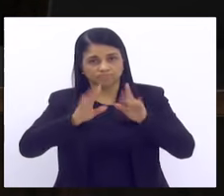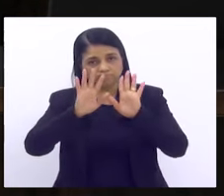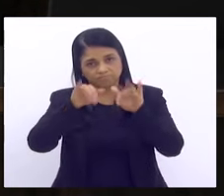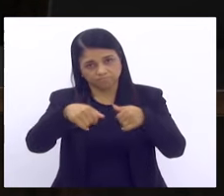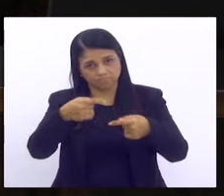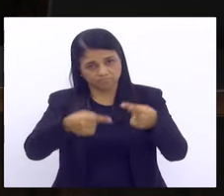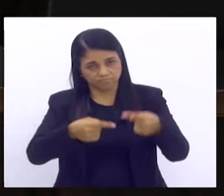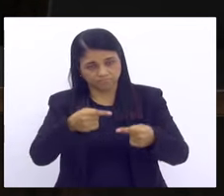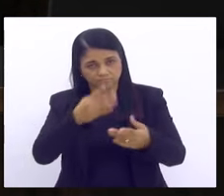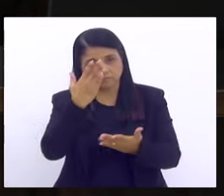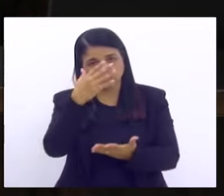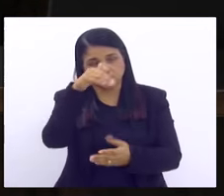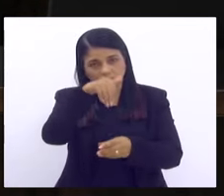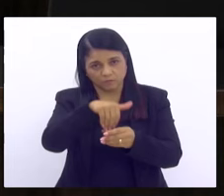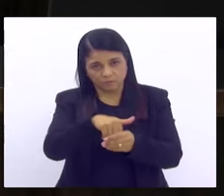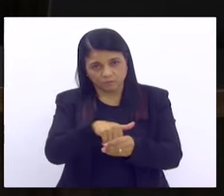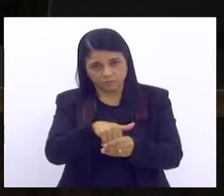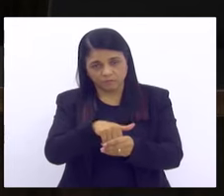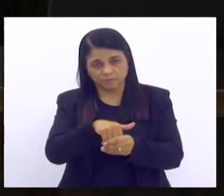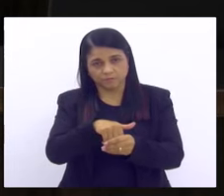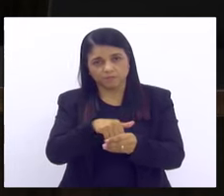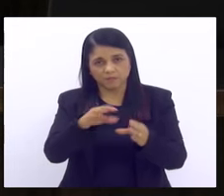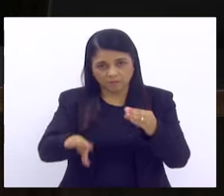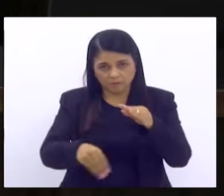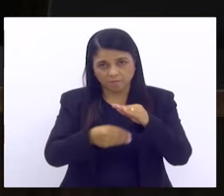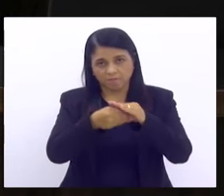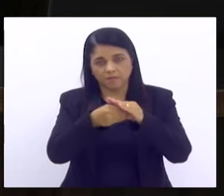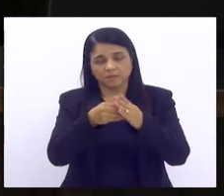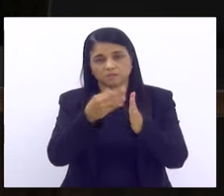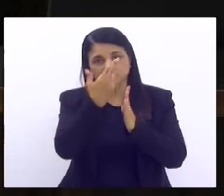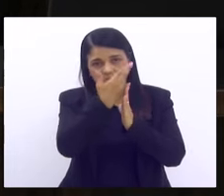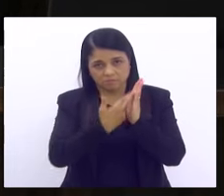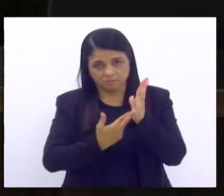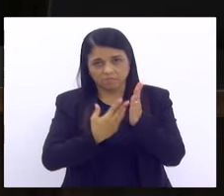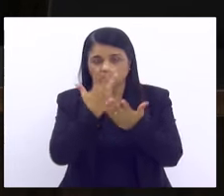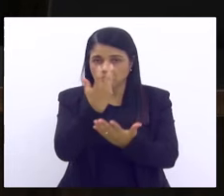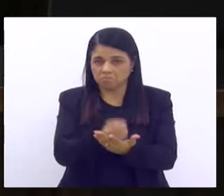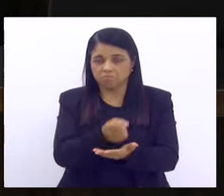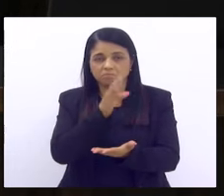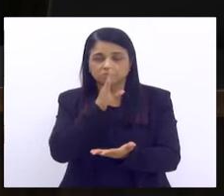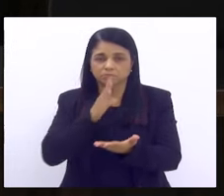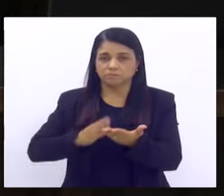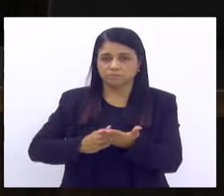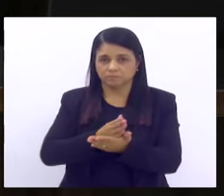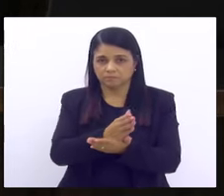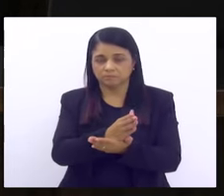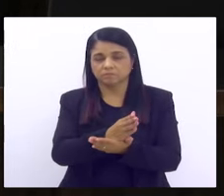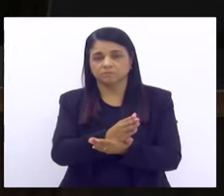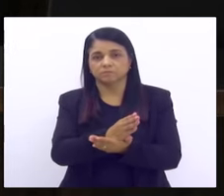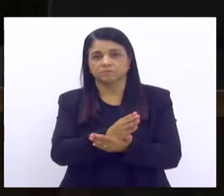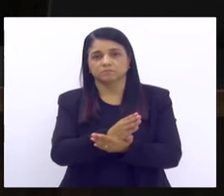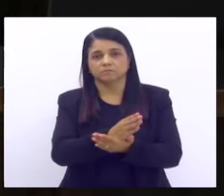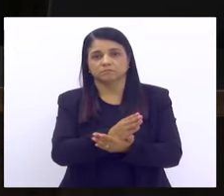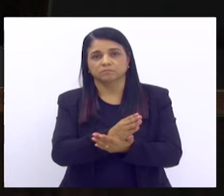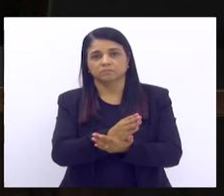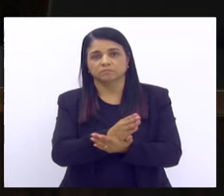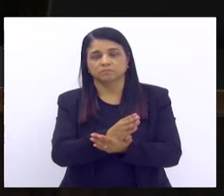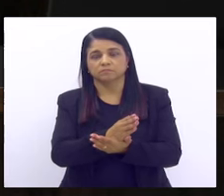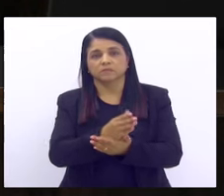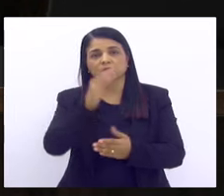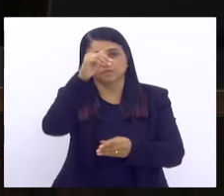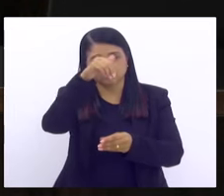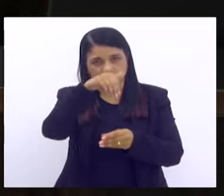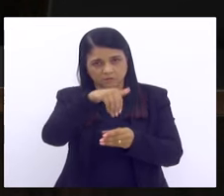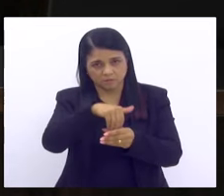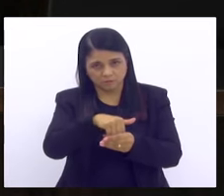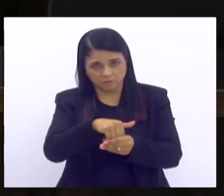discutir, encerrada a discussão, em votação, a emenda de redação. Os senhores que aprovam, permaneçam como estão, aprovado. Em